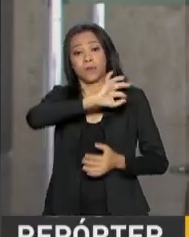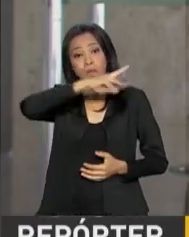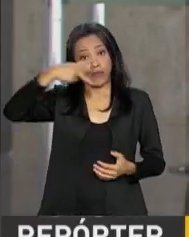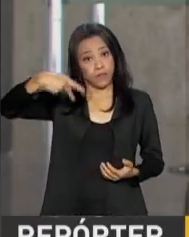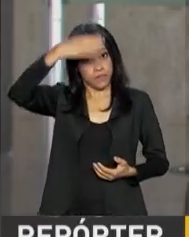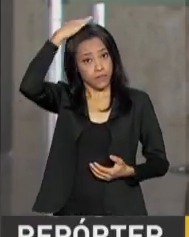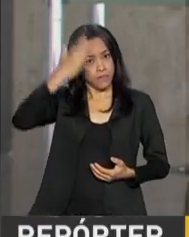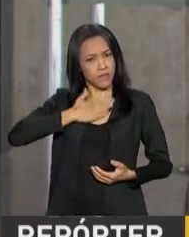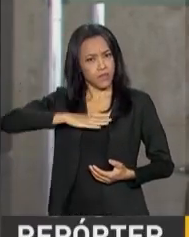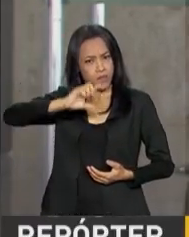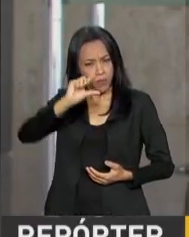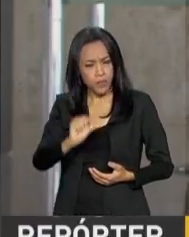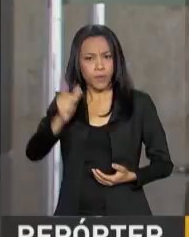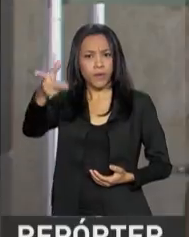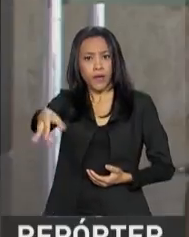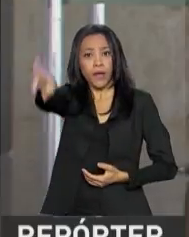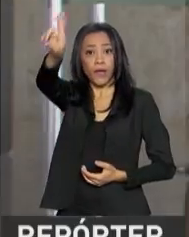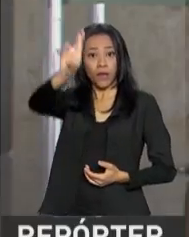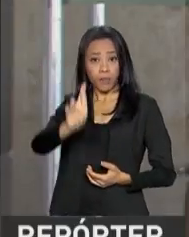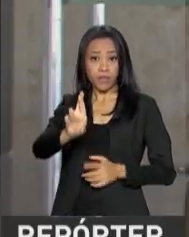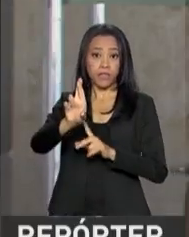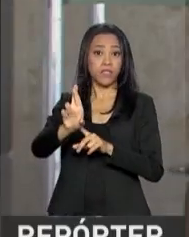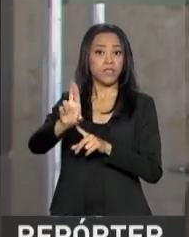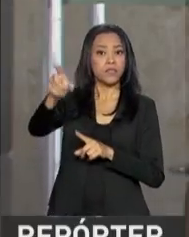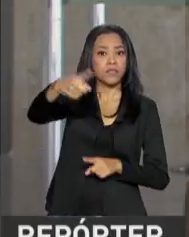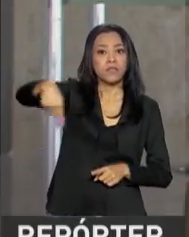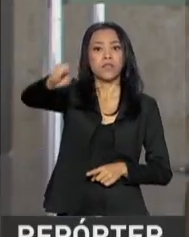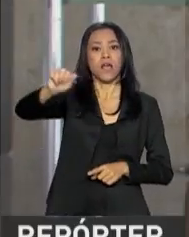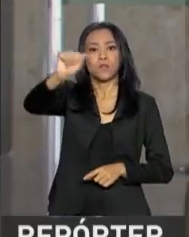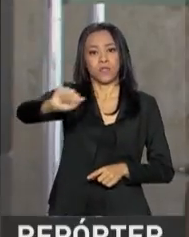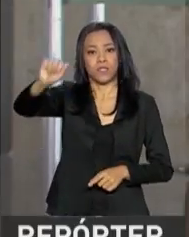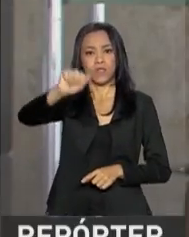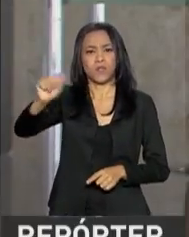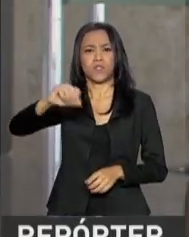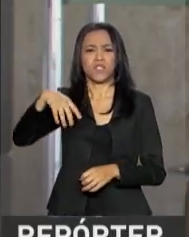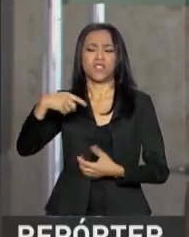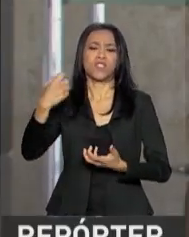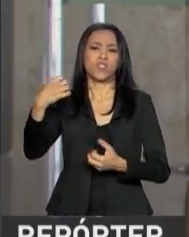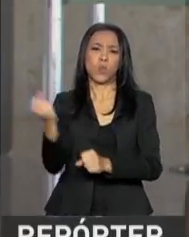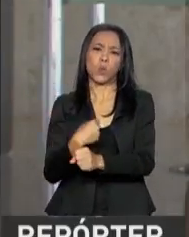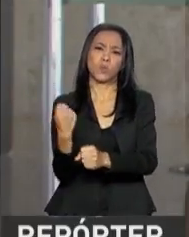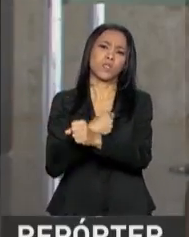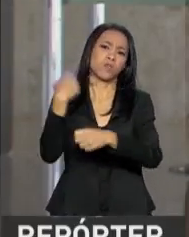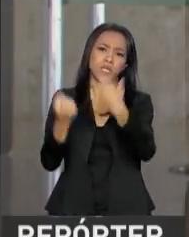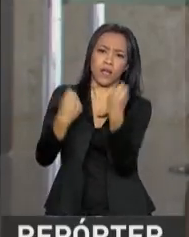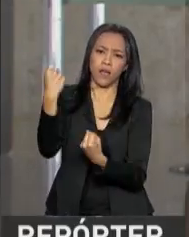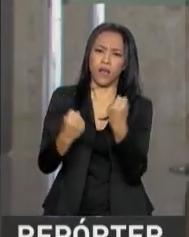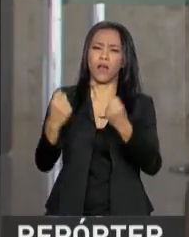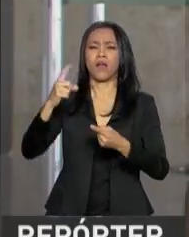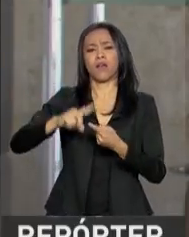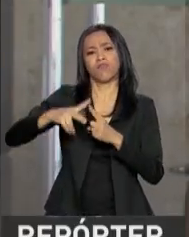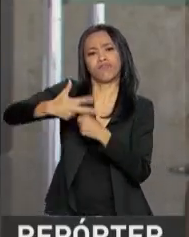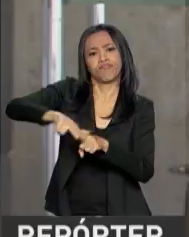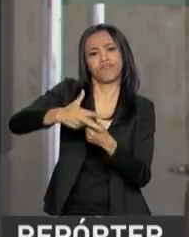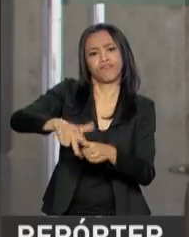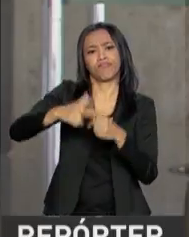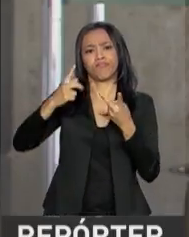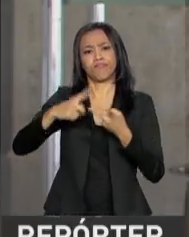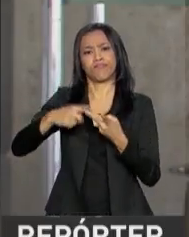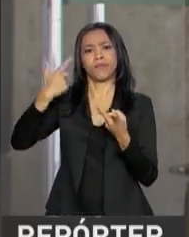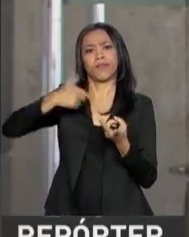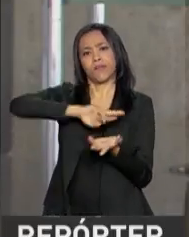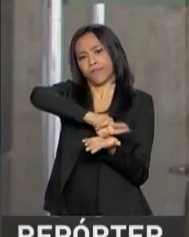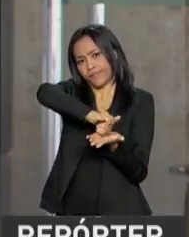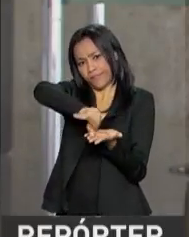instantes representantes de associações de fabricantes de veículos peças automotivas concessionárias e